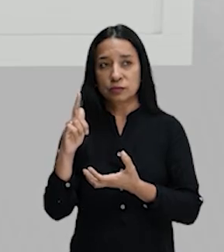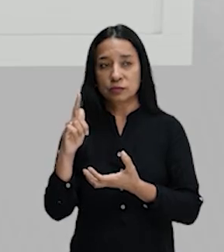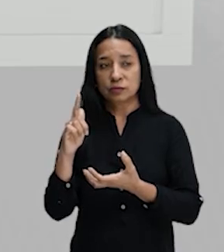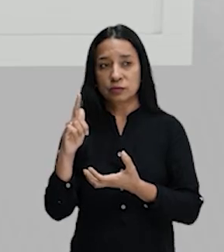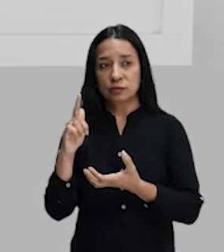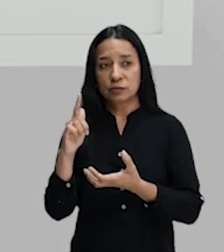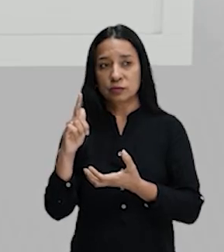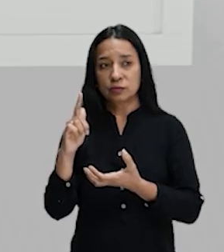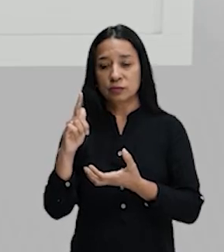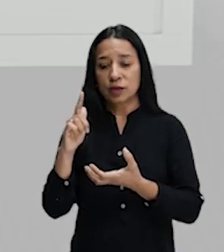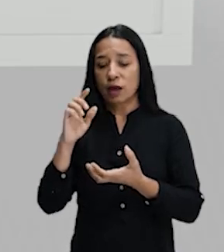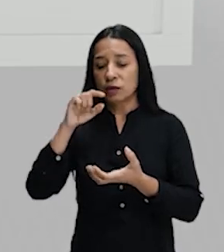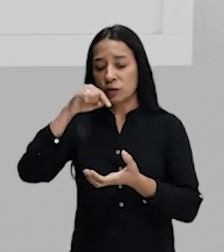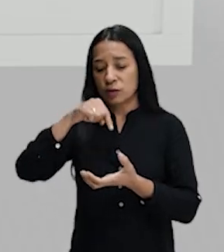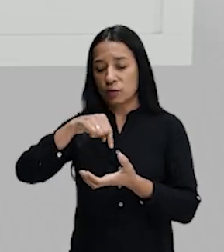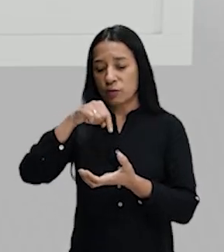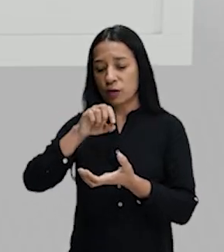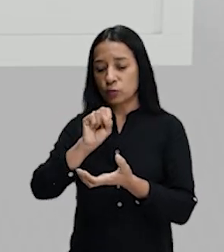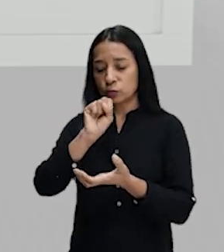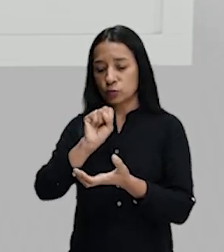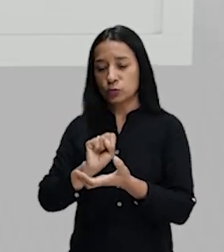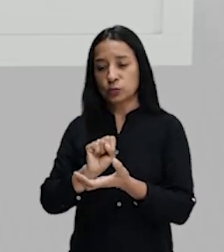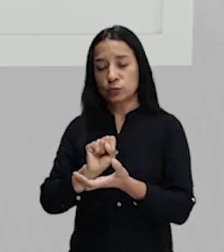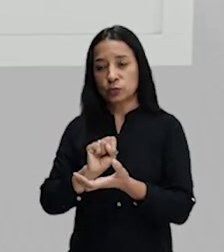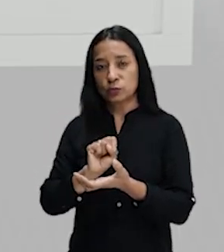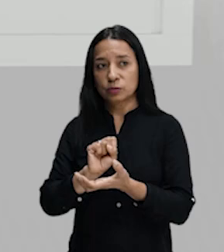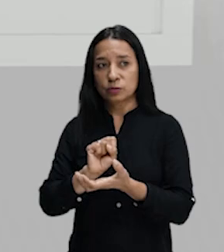certo? E embaixo vai ser o nosso sul